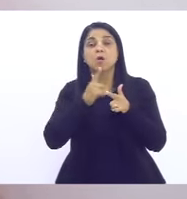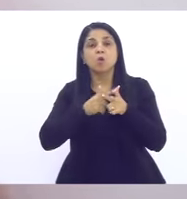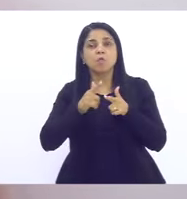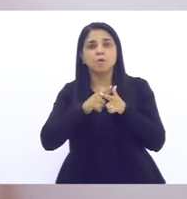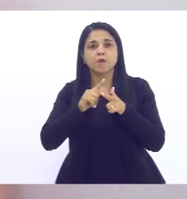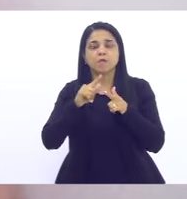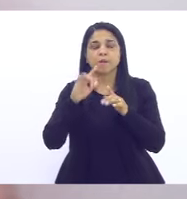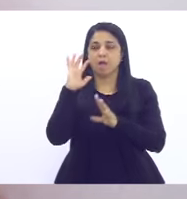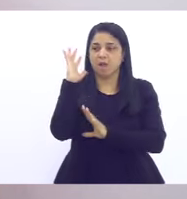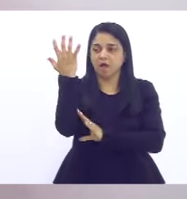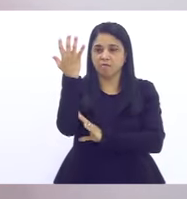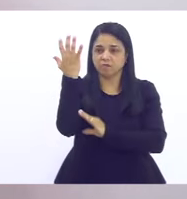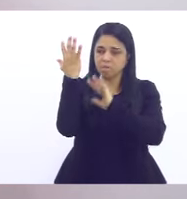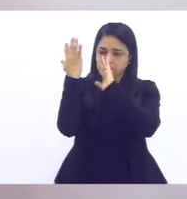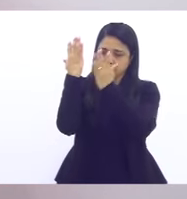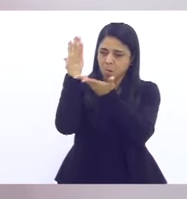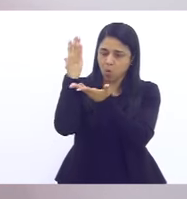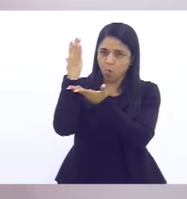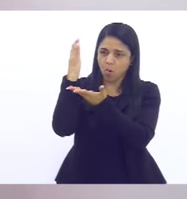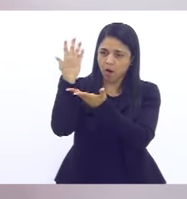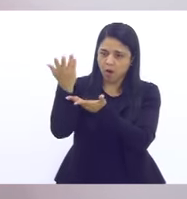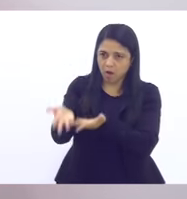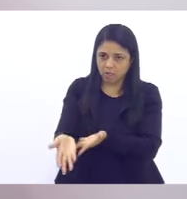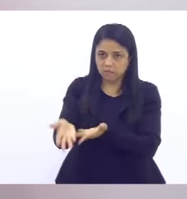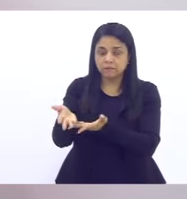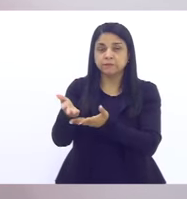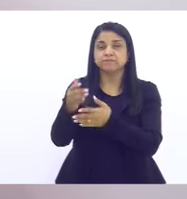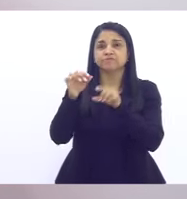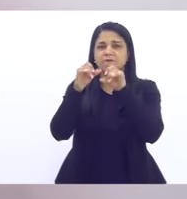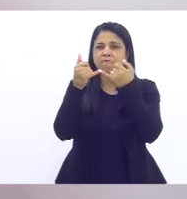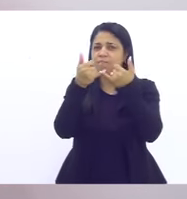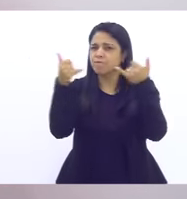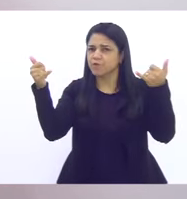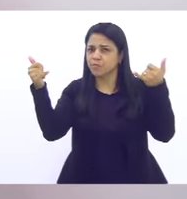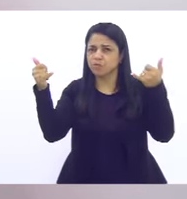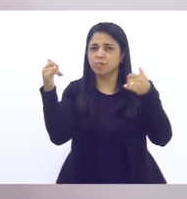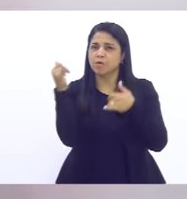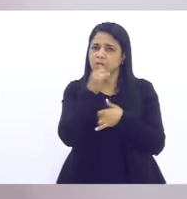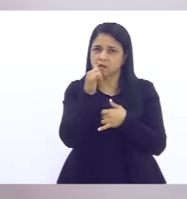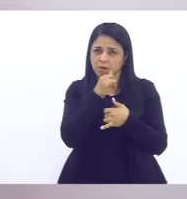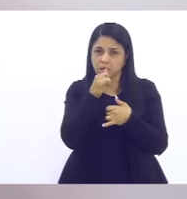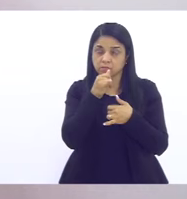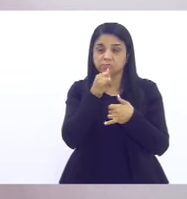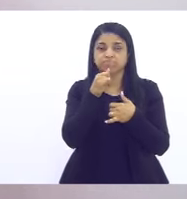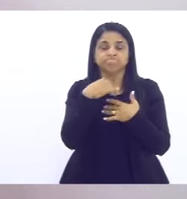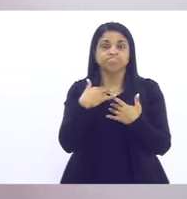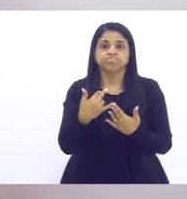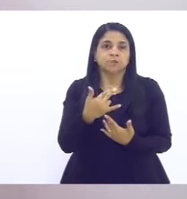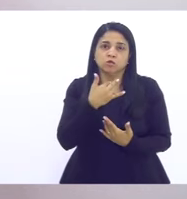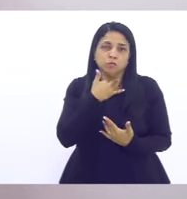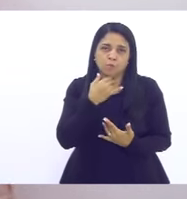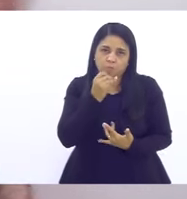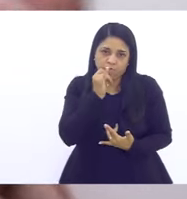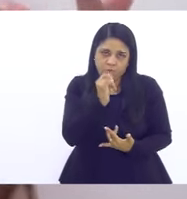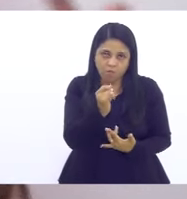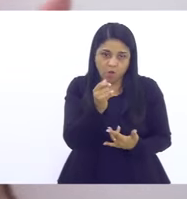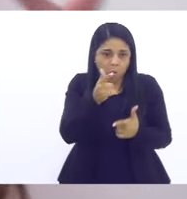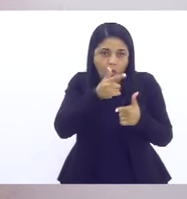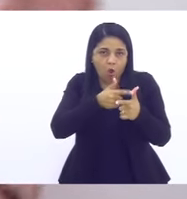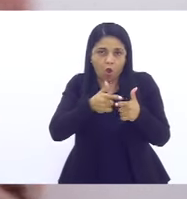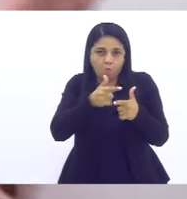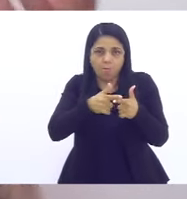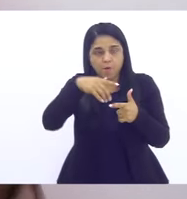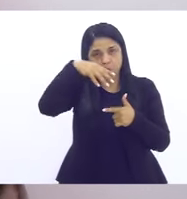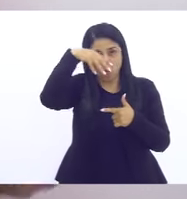um galho numa rede de fiação, né, não se pode dizer que esse problema da falta